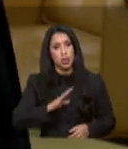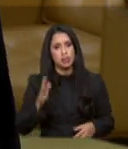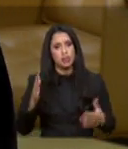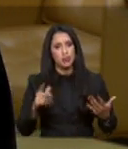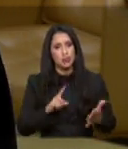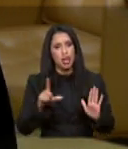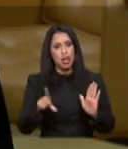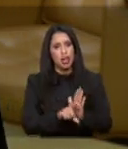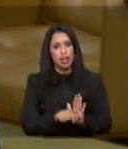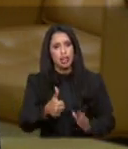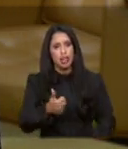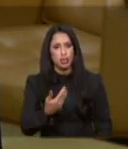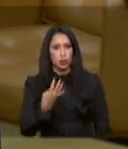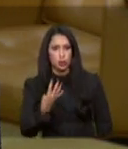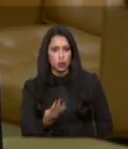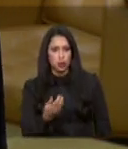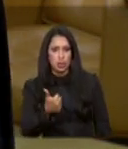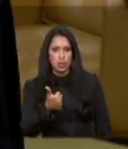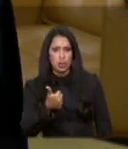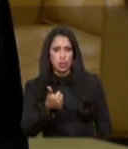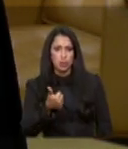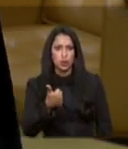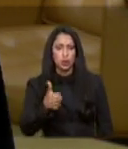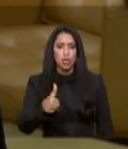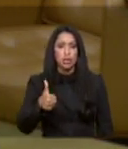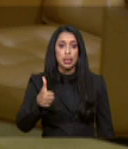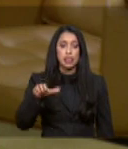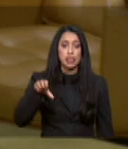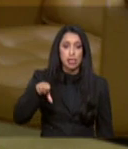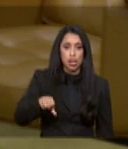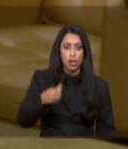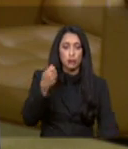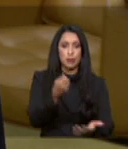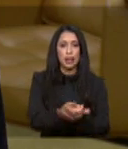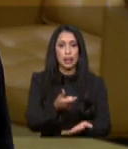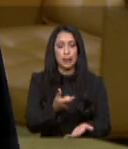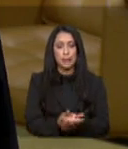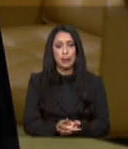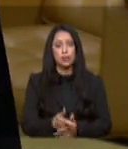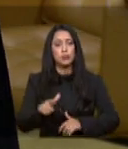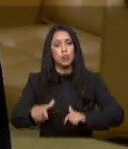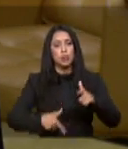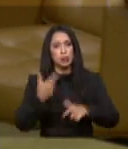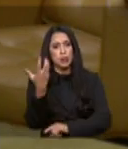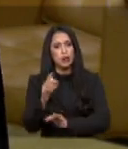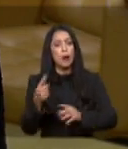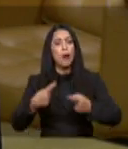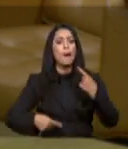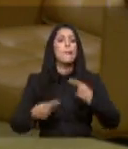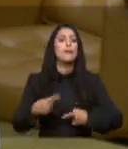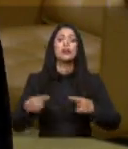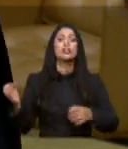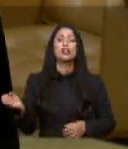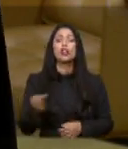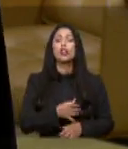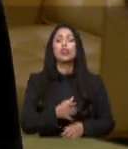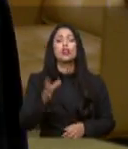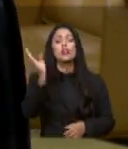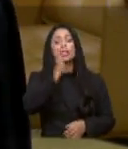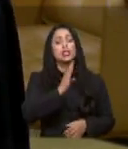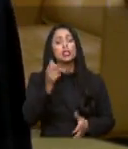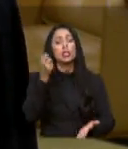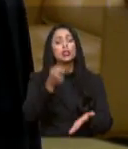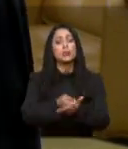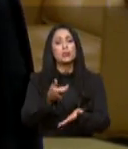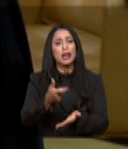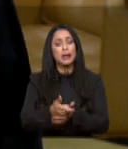Lei 14.119, pagamento por serviços ambientais, que institui uma política nova, uma política nacional de